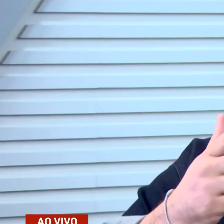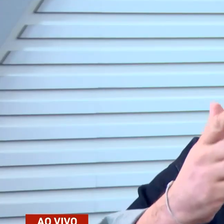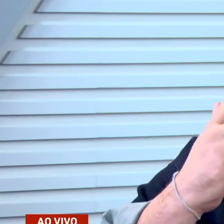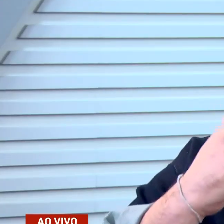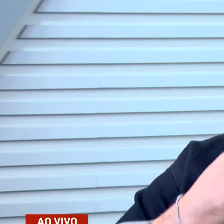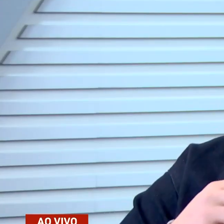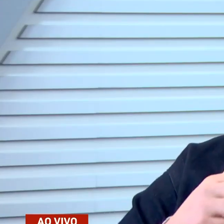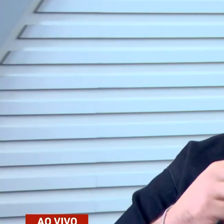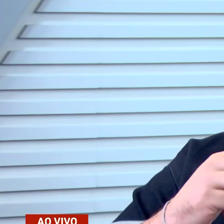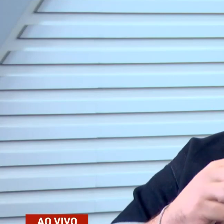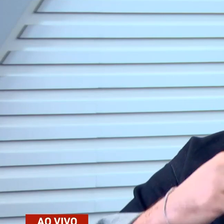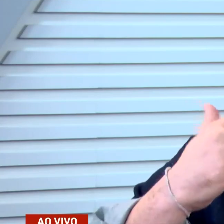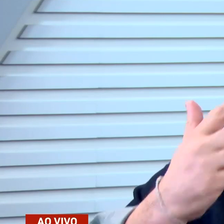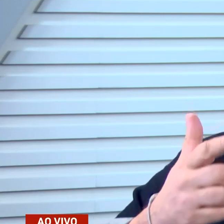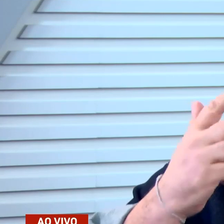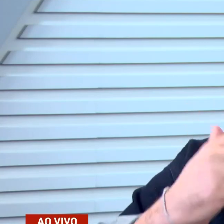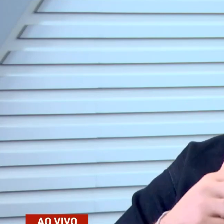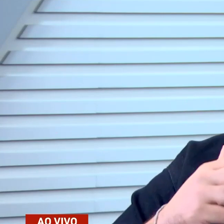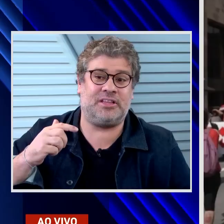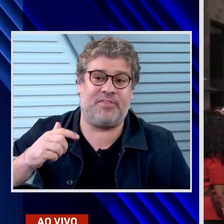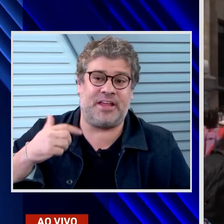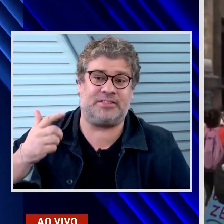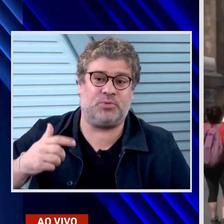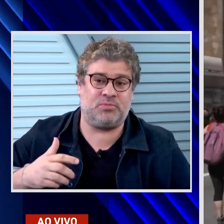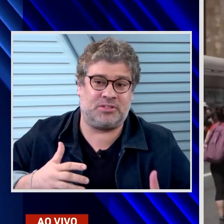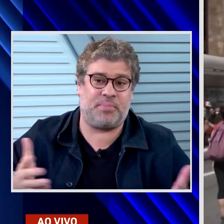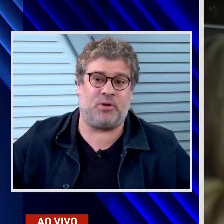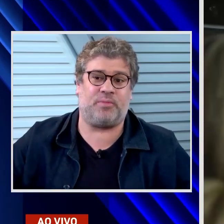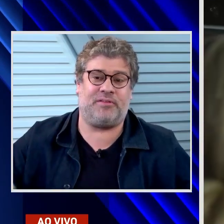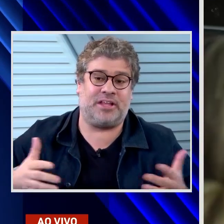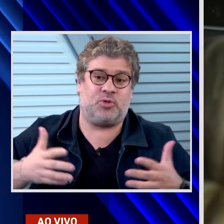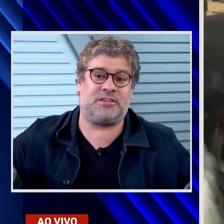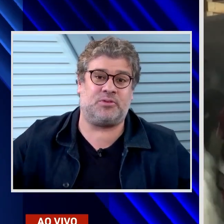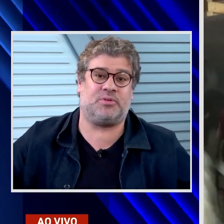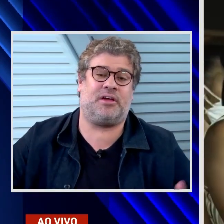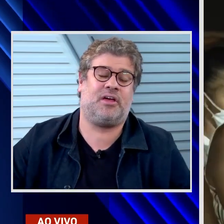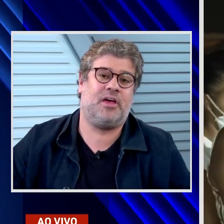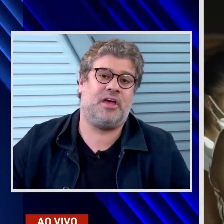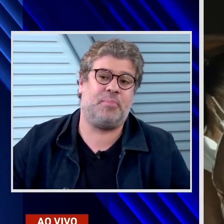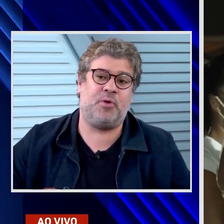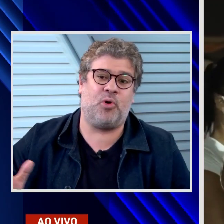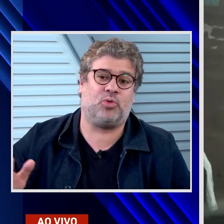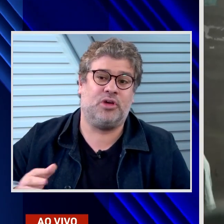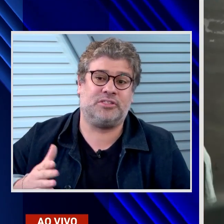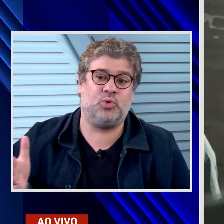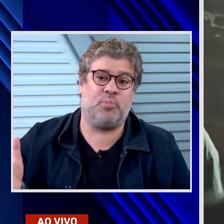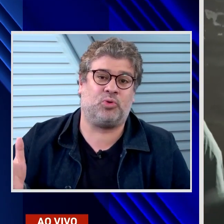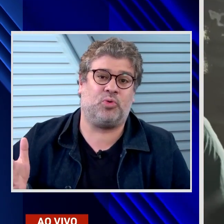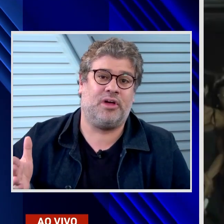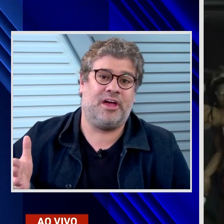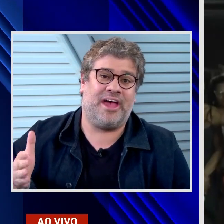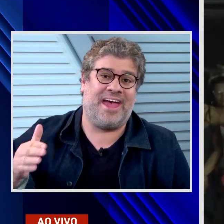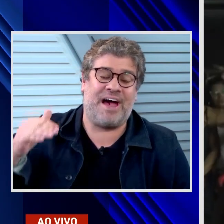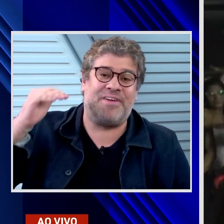parte substanciosa do município importante da Federação de São Paulo, da Federação do Brasil, né? É o primeiro ponto. Segundo